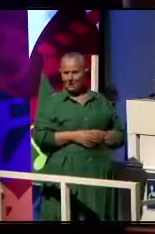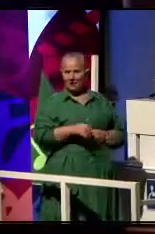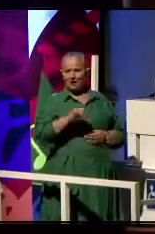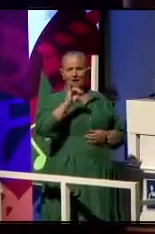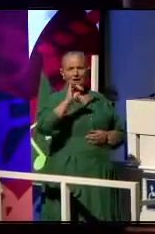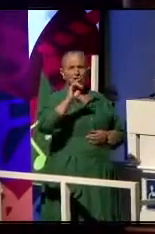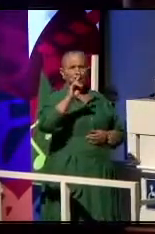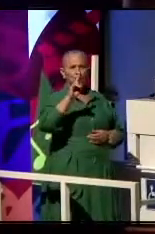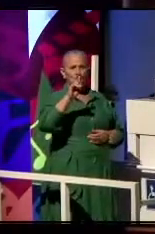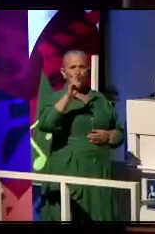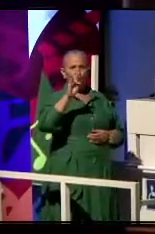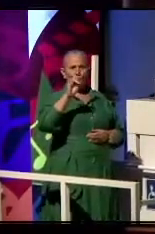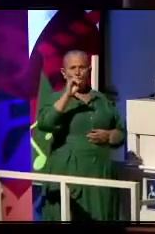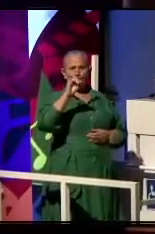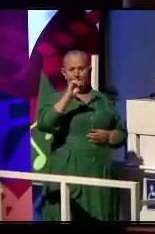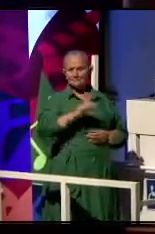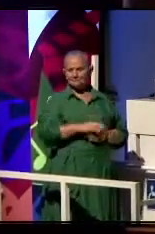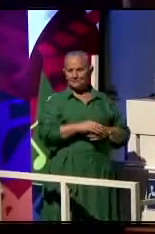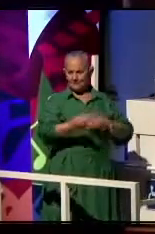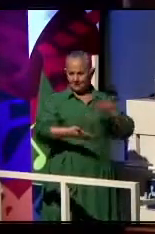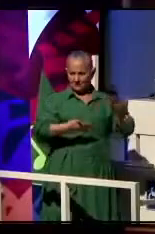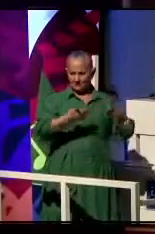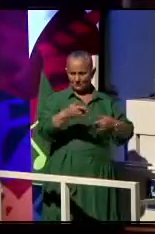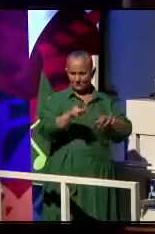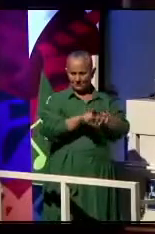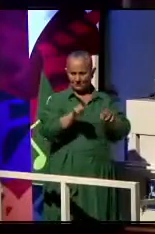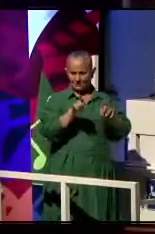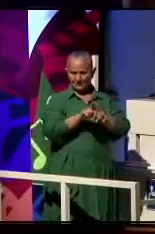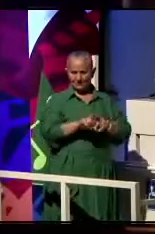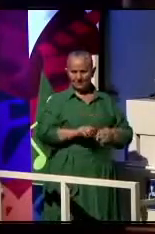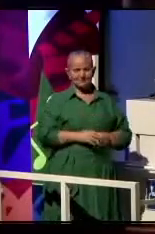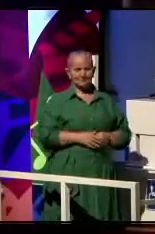Sim, Yuri e Lena. Yuri.